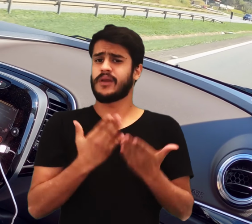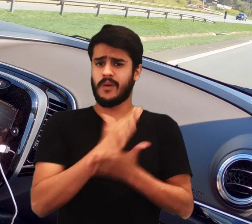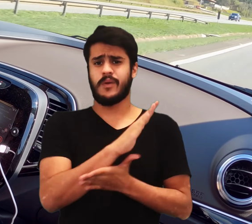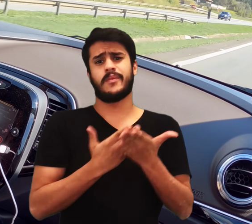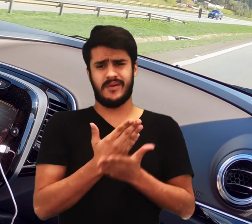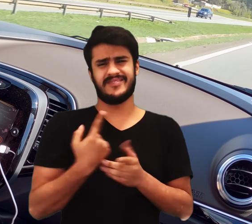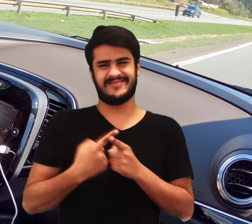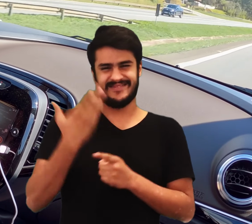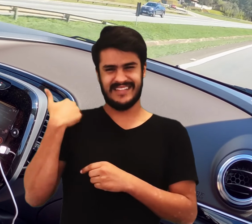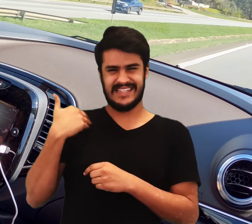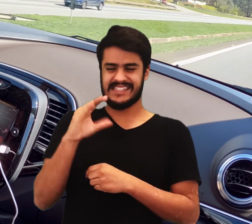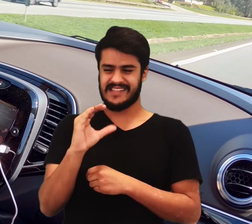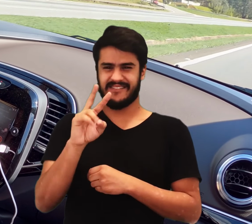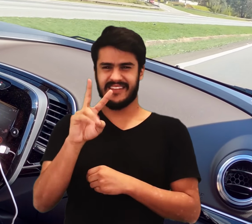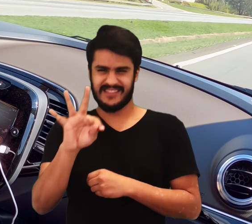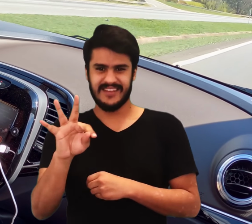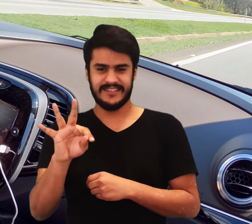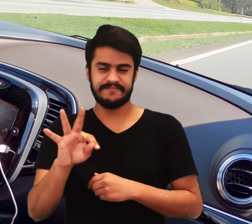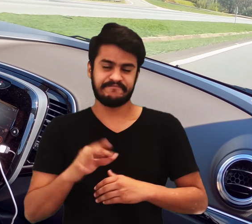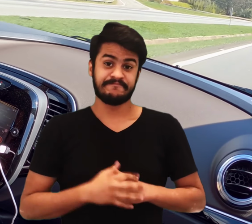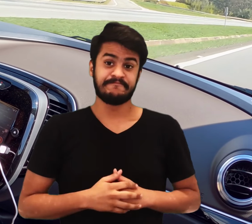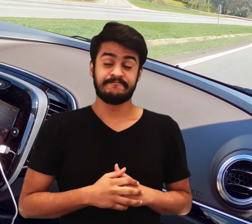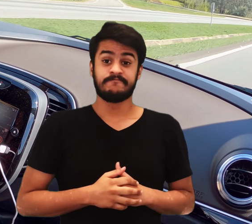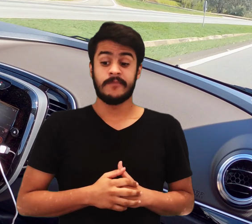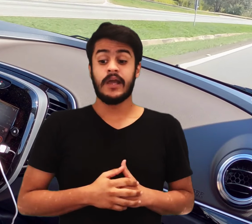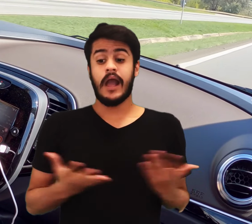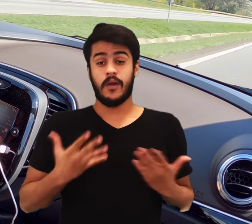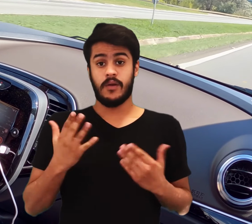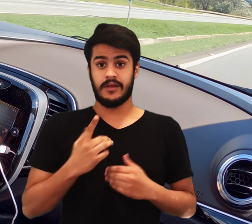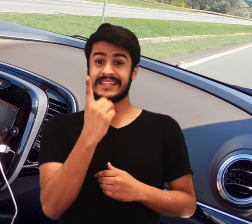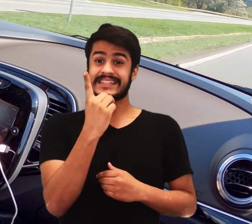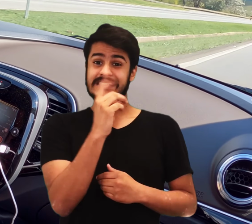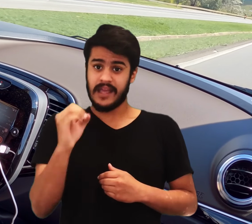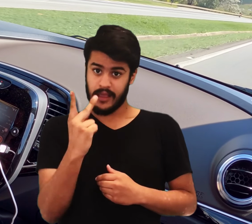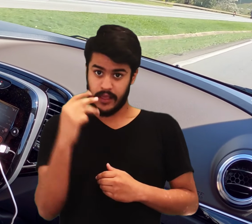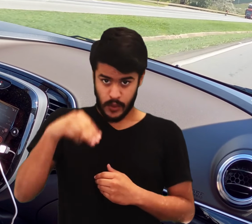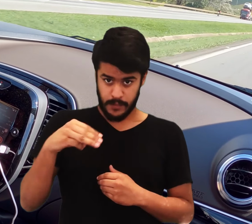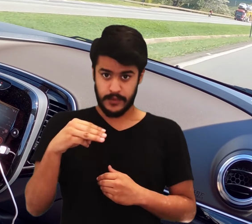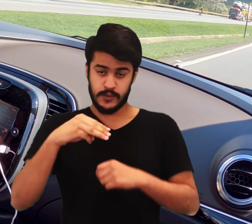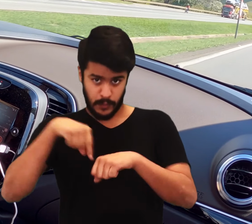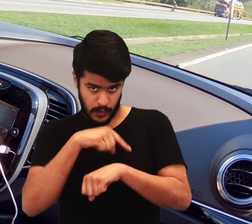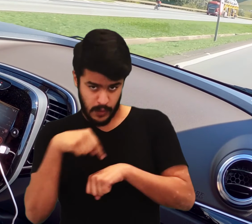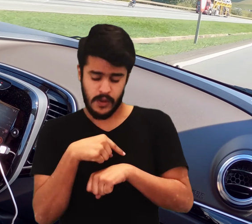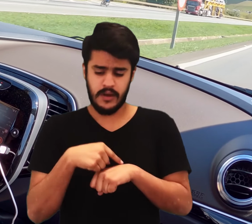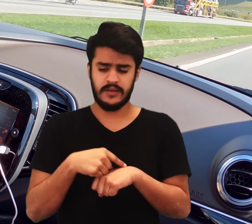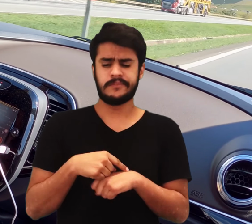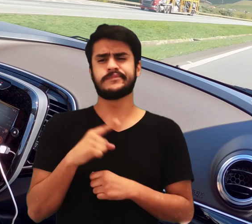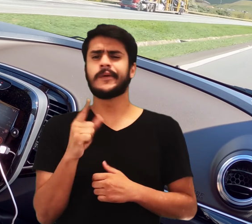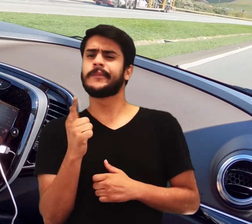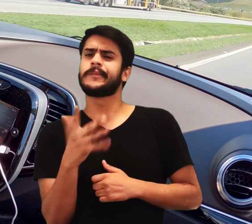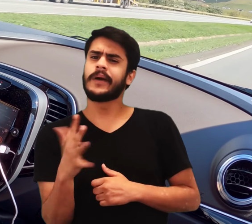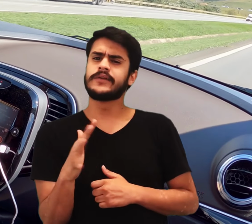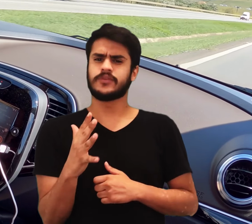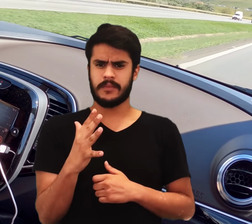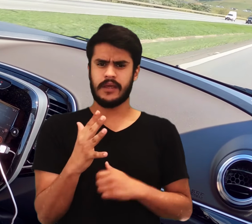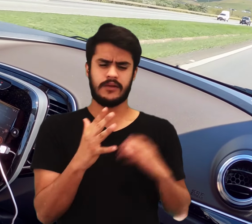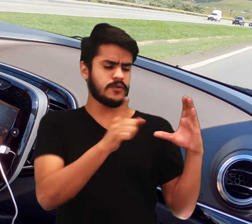incomoda muita gente com o CVT, né? Baixando de volta aqui para 100 km por hora, a gente está aqui a mais ou menos